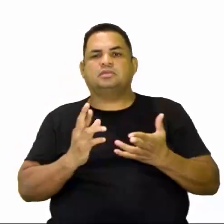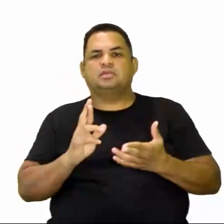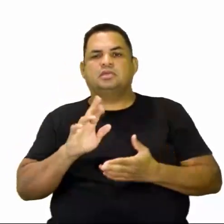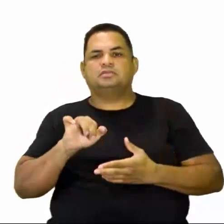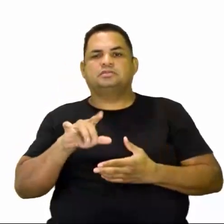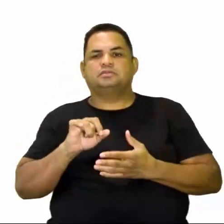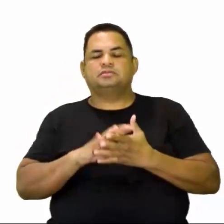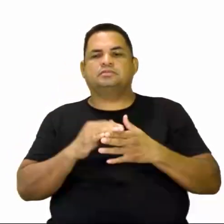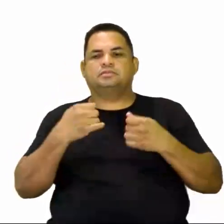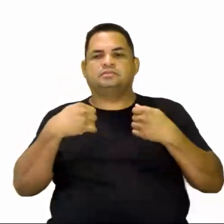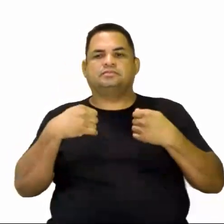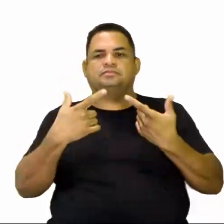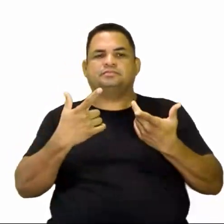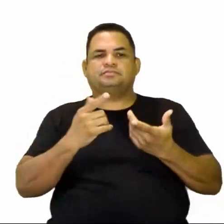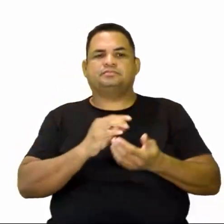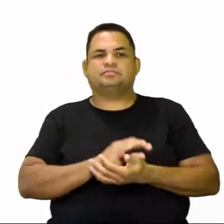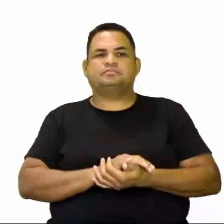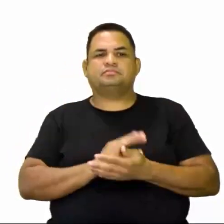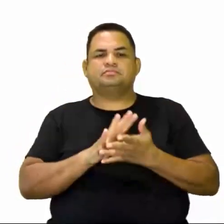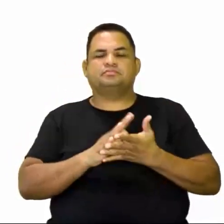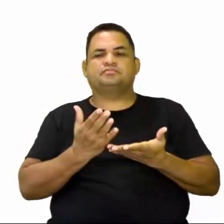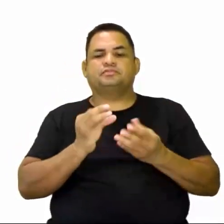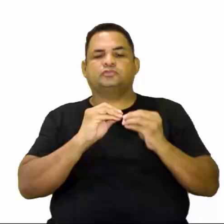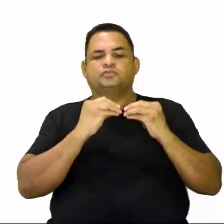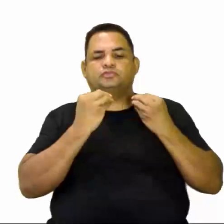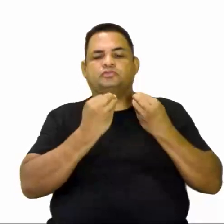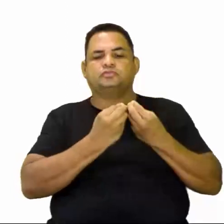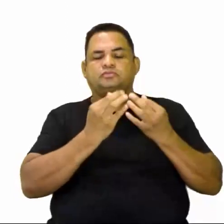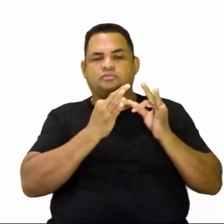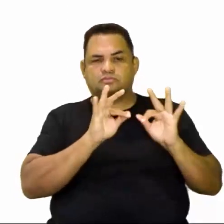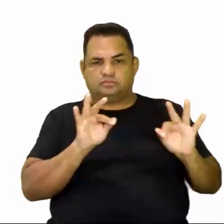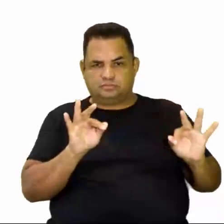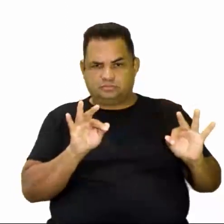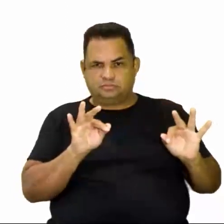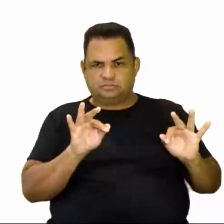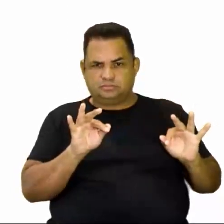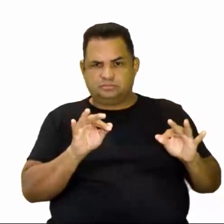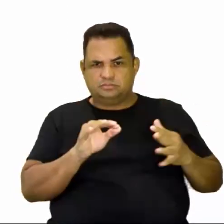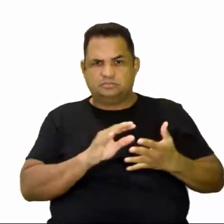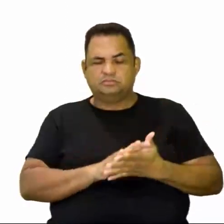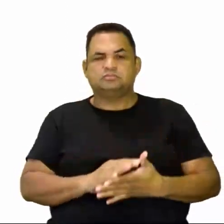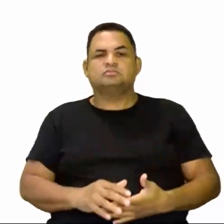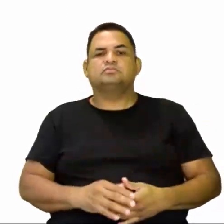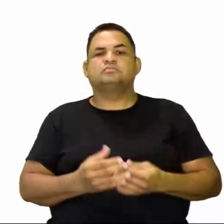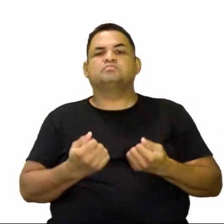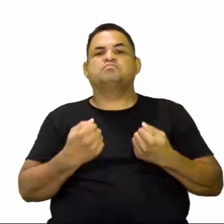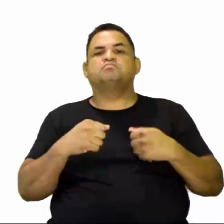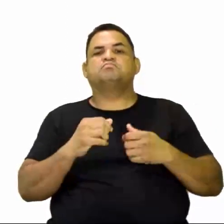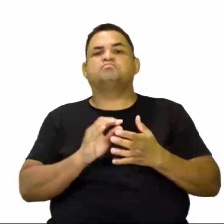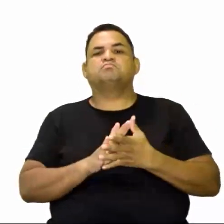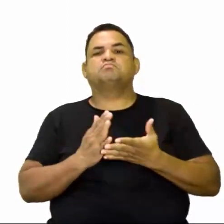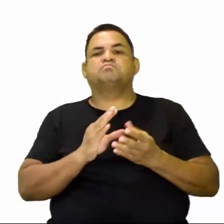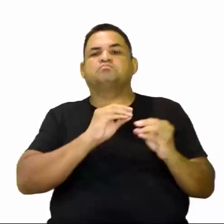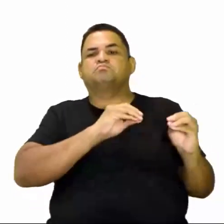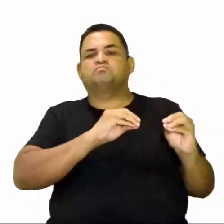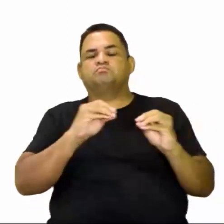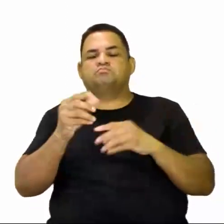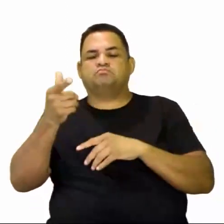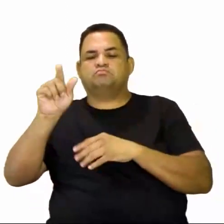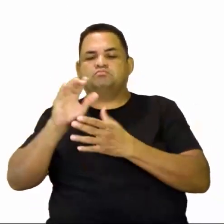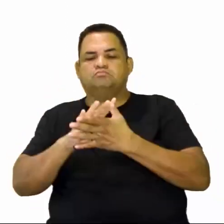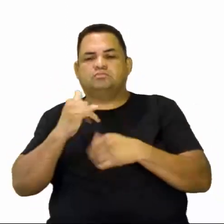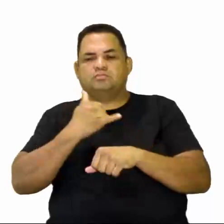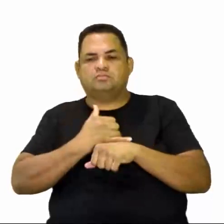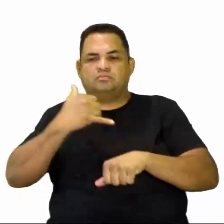reativo, ele precisa ser o que está na substância simples, que poderá, então, deslocar o